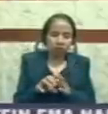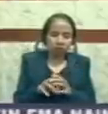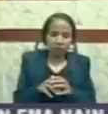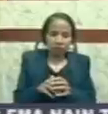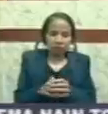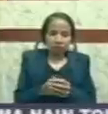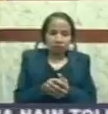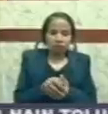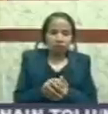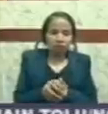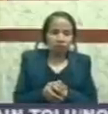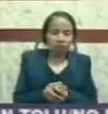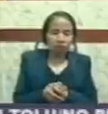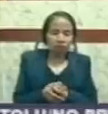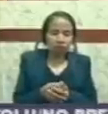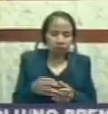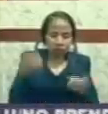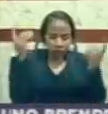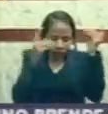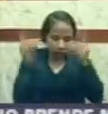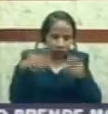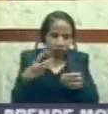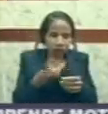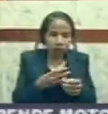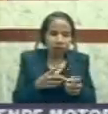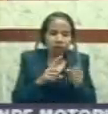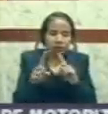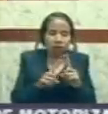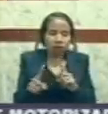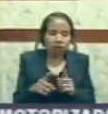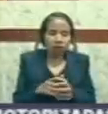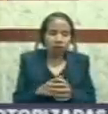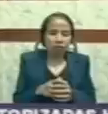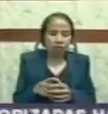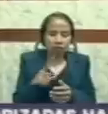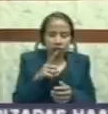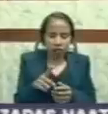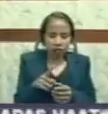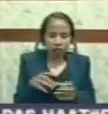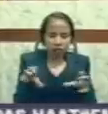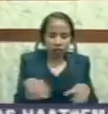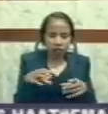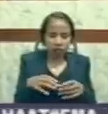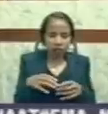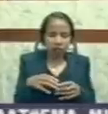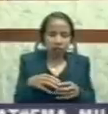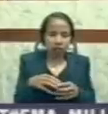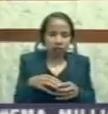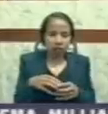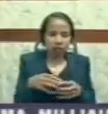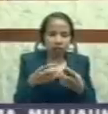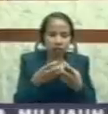Jorge Miranda, que lori confusão e tem interpretação. Mas o que é certo é que é competência exclusiva, não é